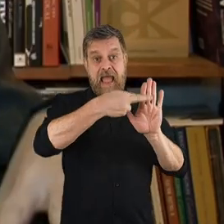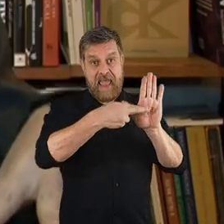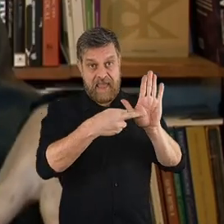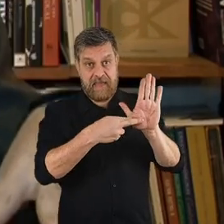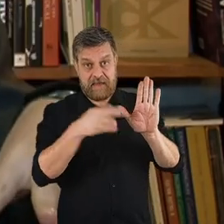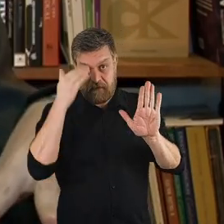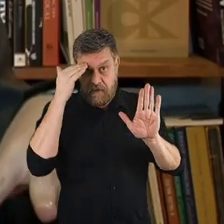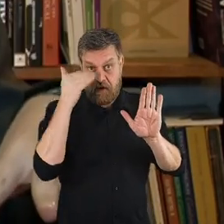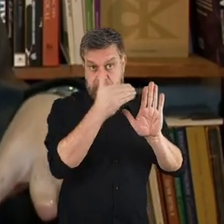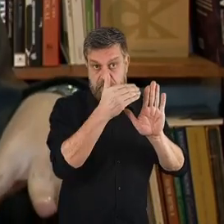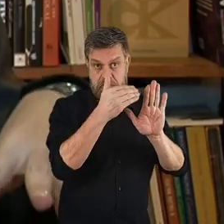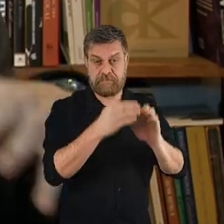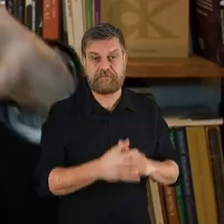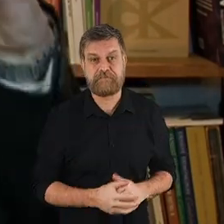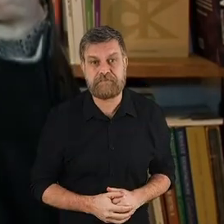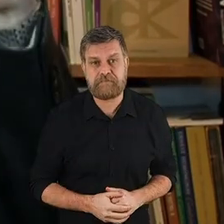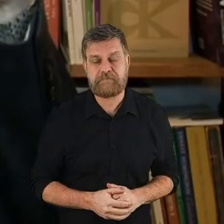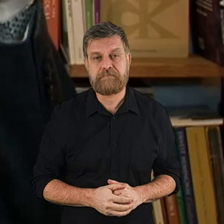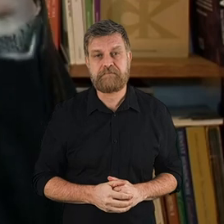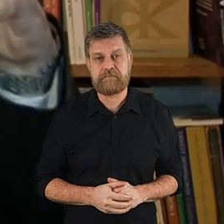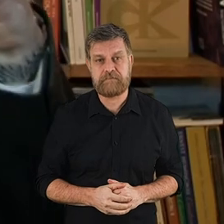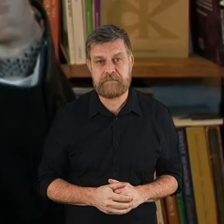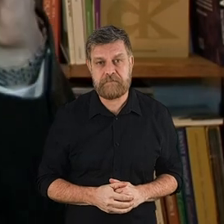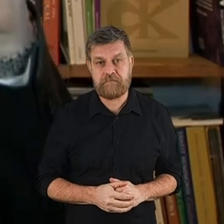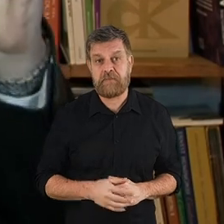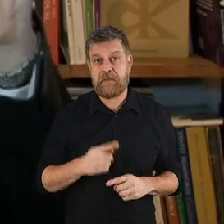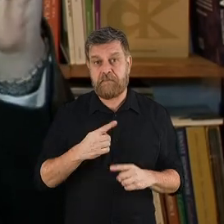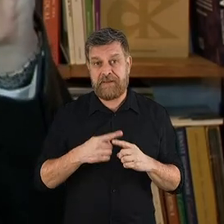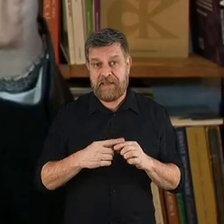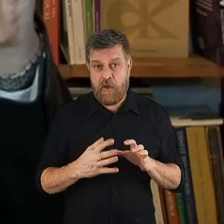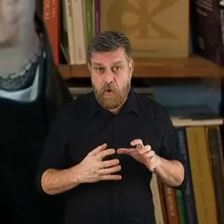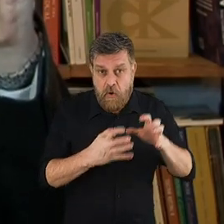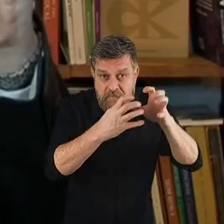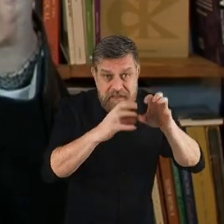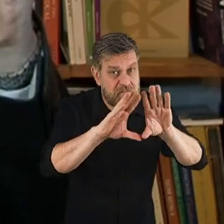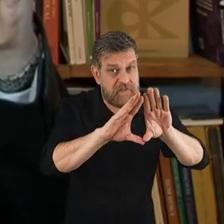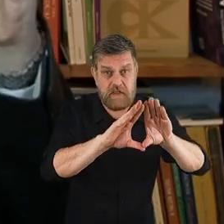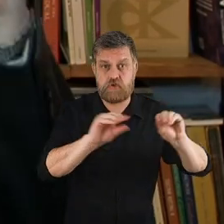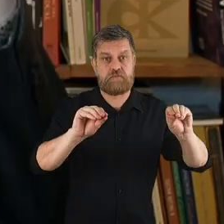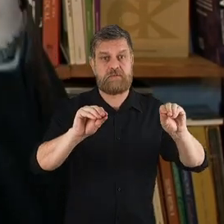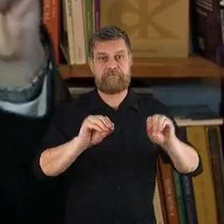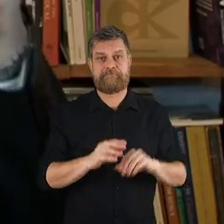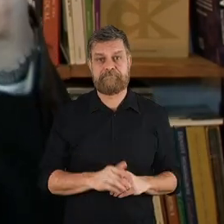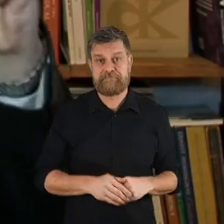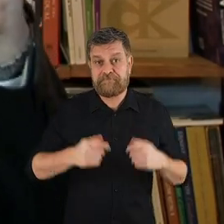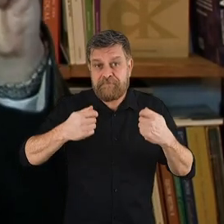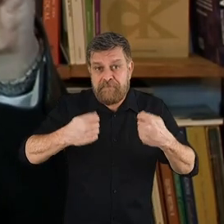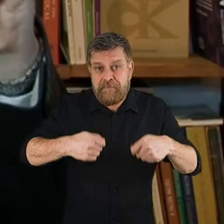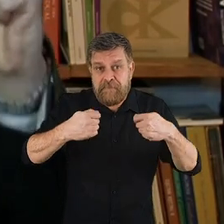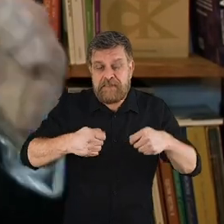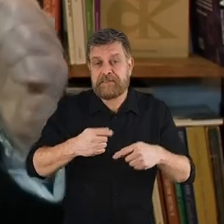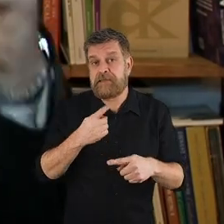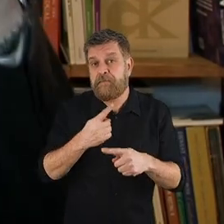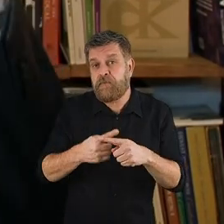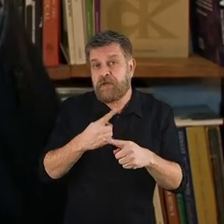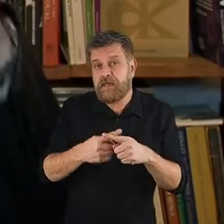as regras dessa civilidade. Mas o conflito não desaparecerá, precisamente